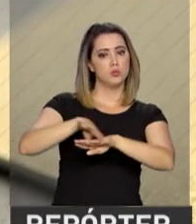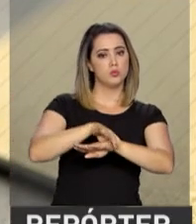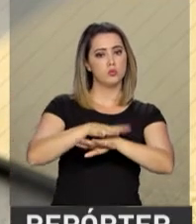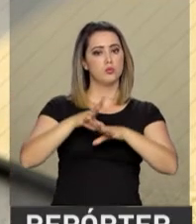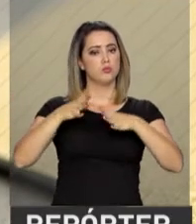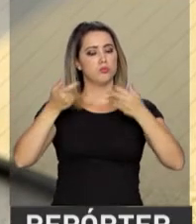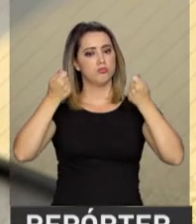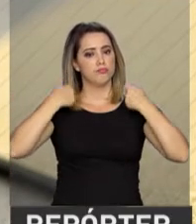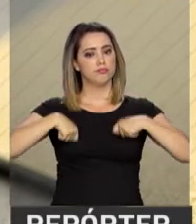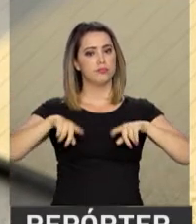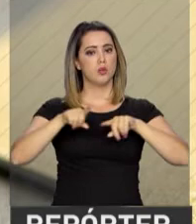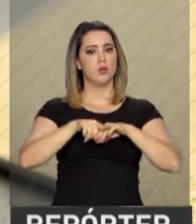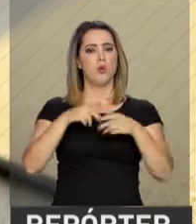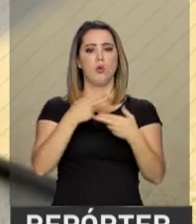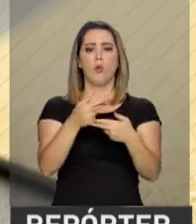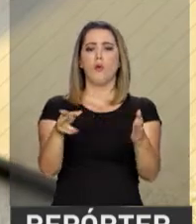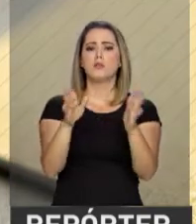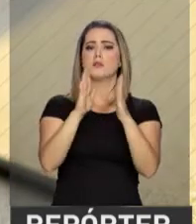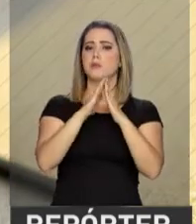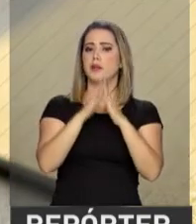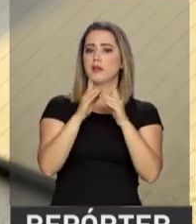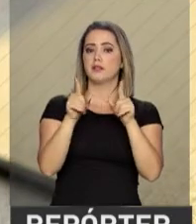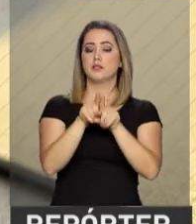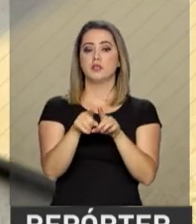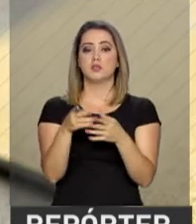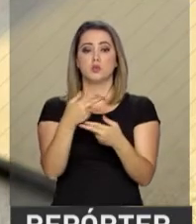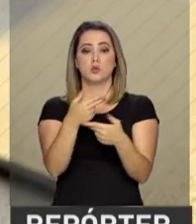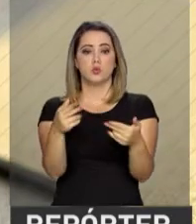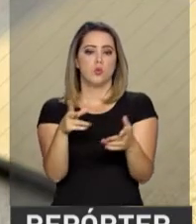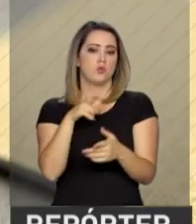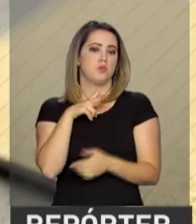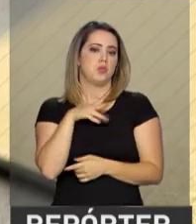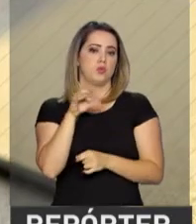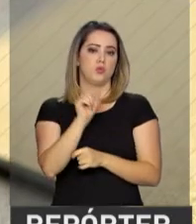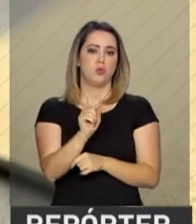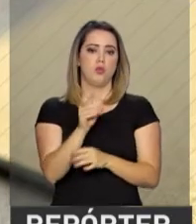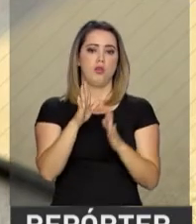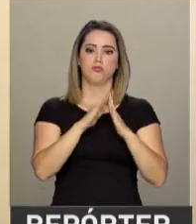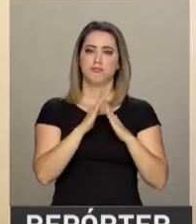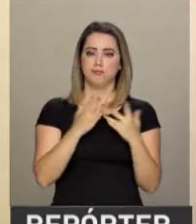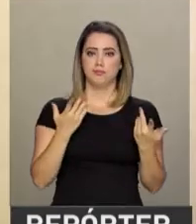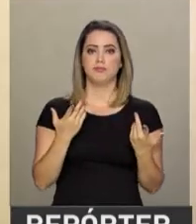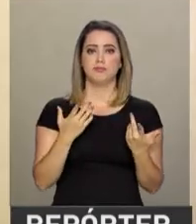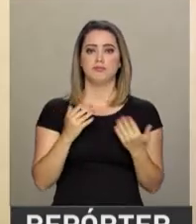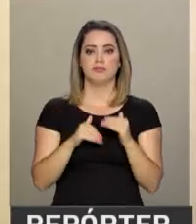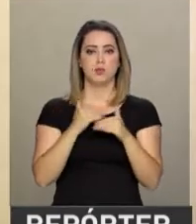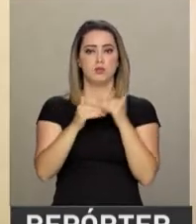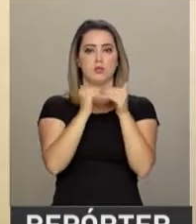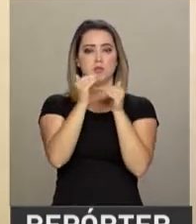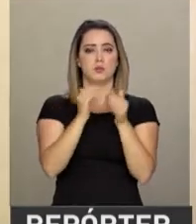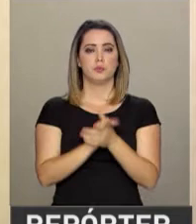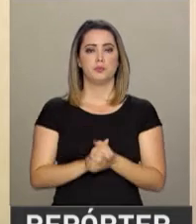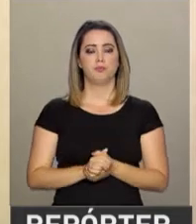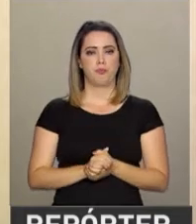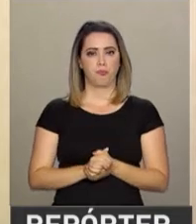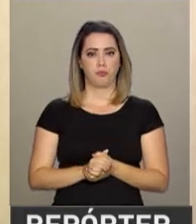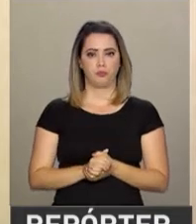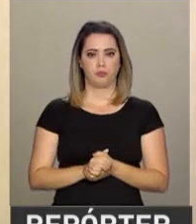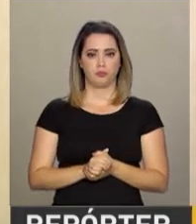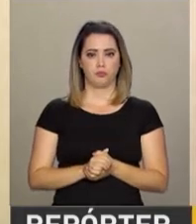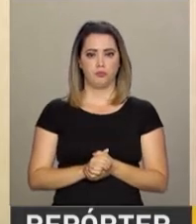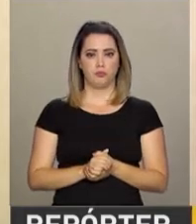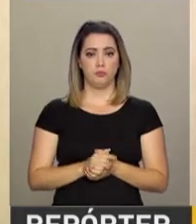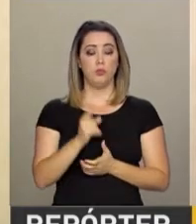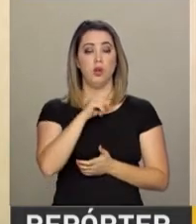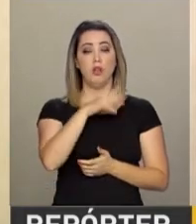calçados, móveis e eletrodomésticos e artigos de uso pessoal e doméstico. É um período, de fato, de início de recuperação